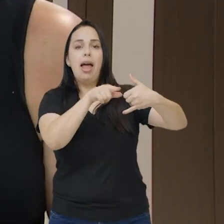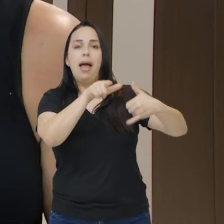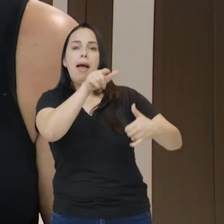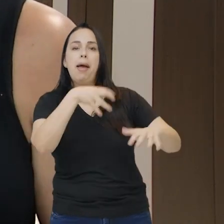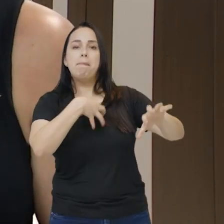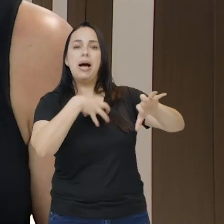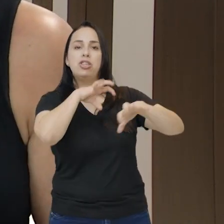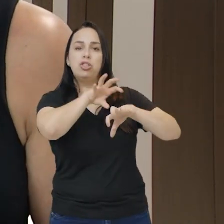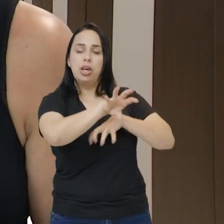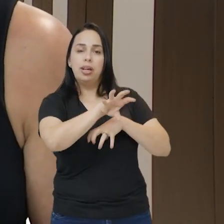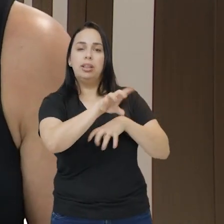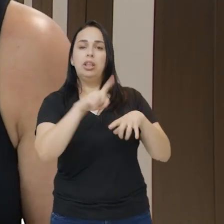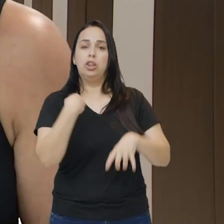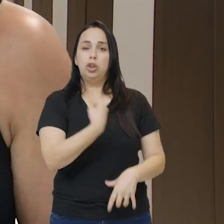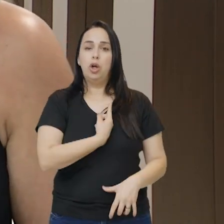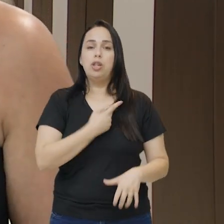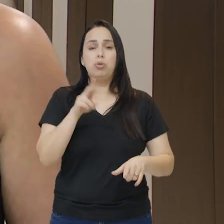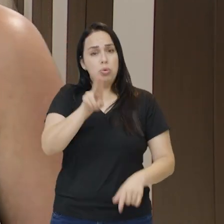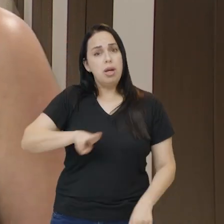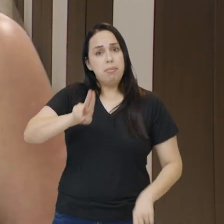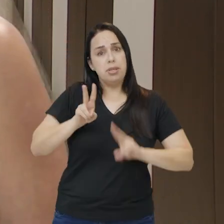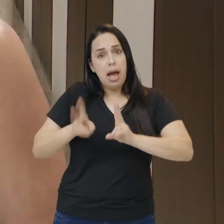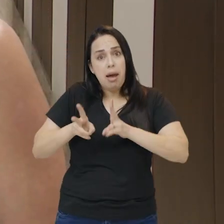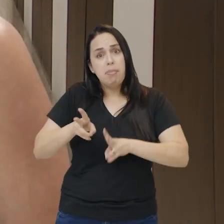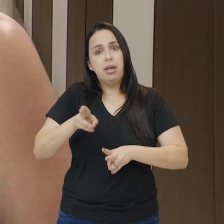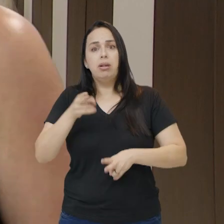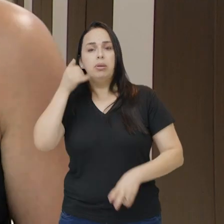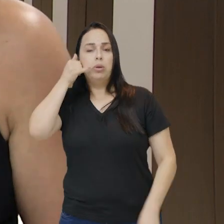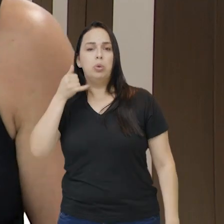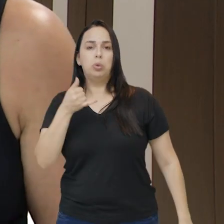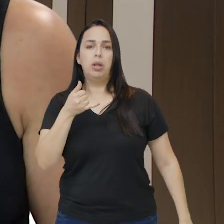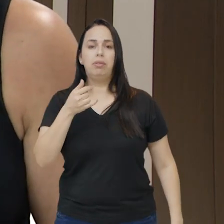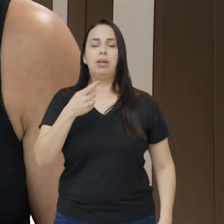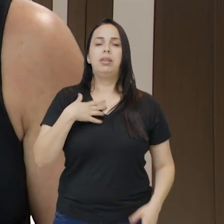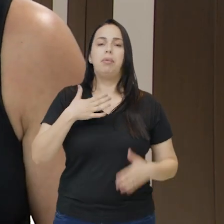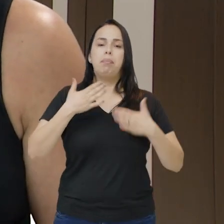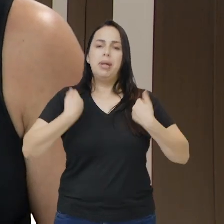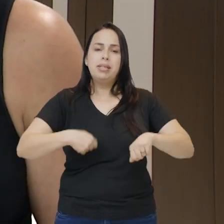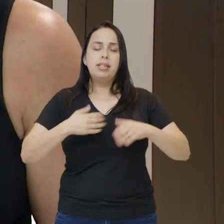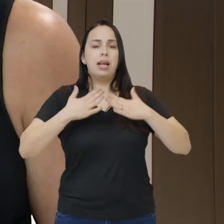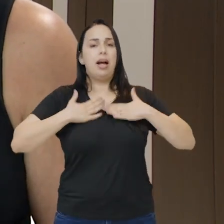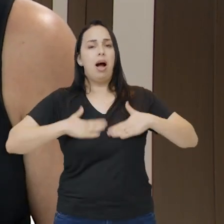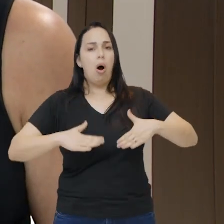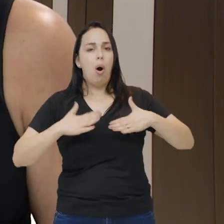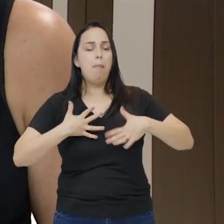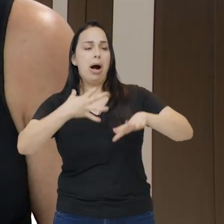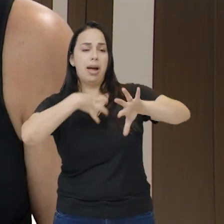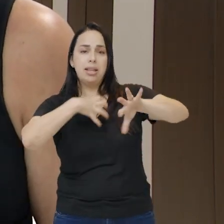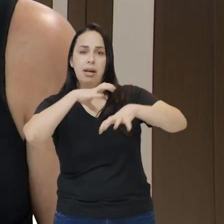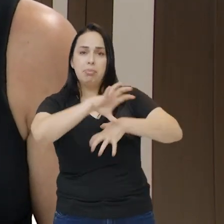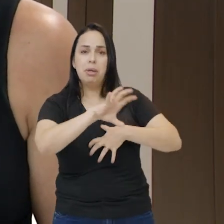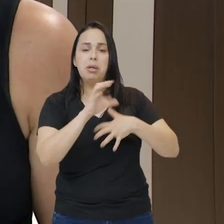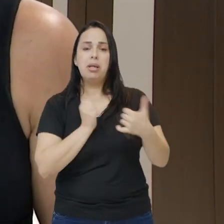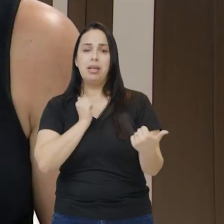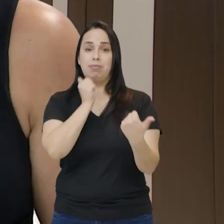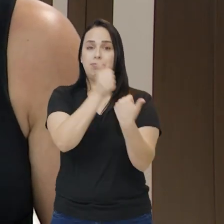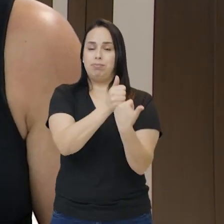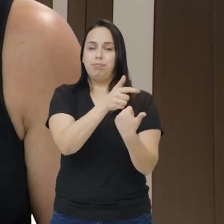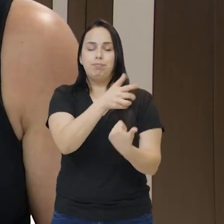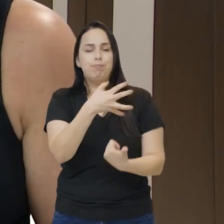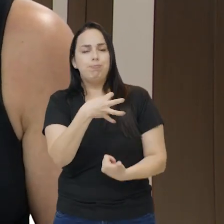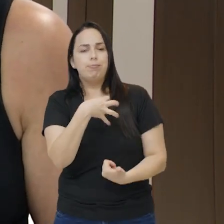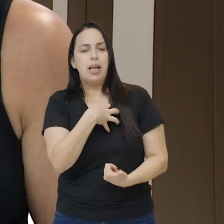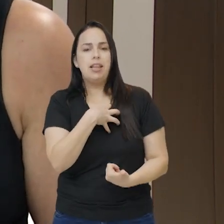de contas, todos nós também fazemos uso do serviço. Então é importante que ele tenha calma, empatia, se coloque